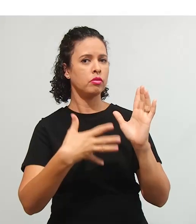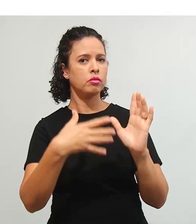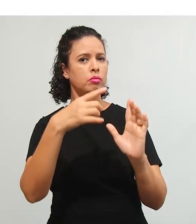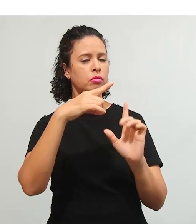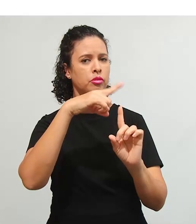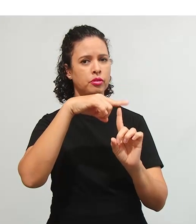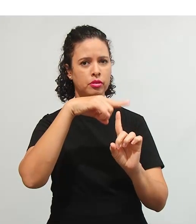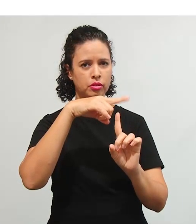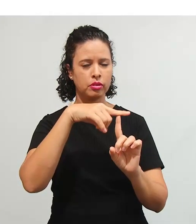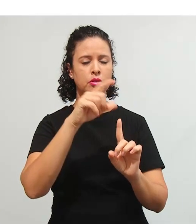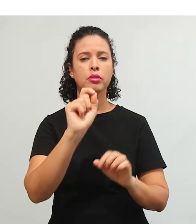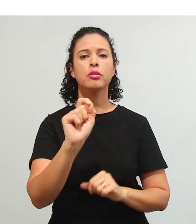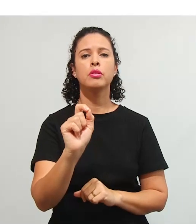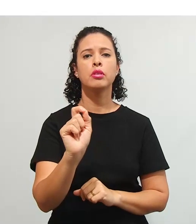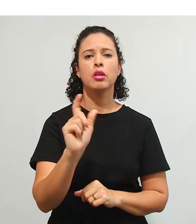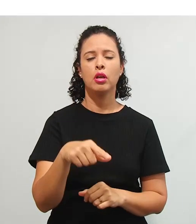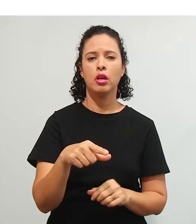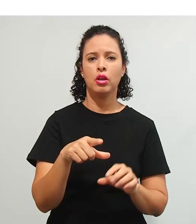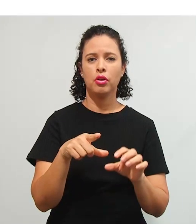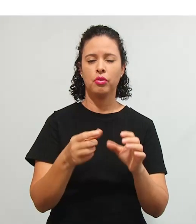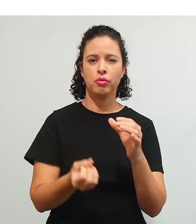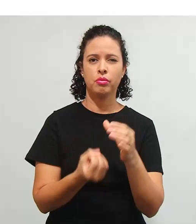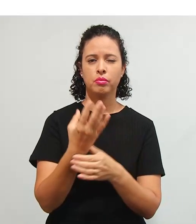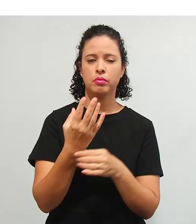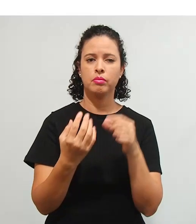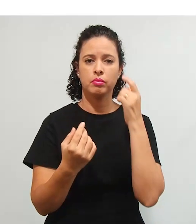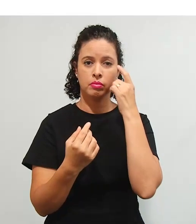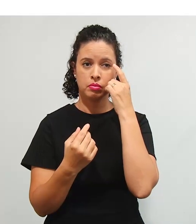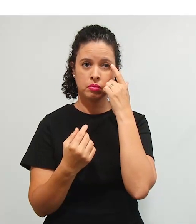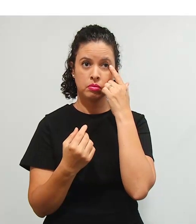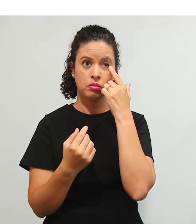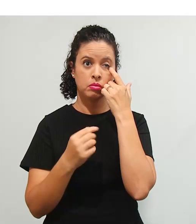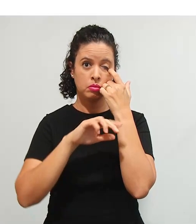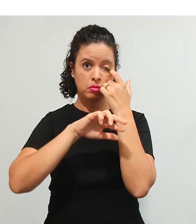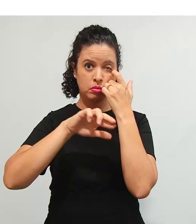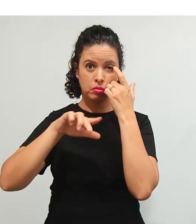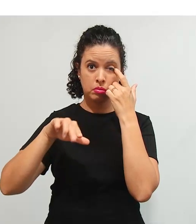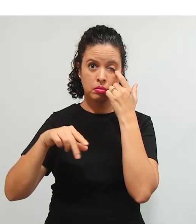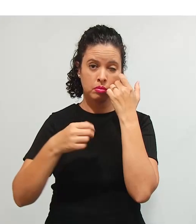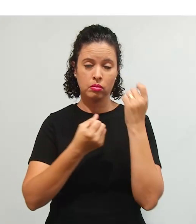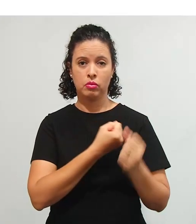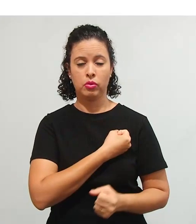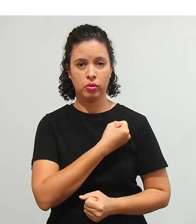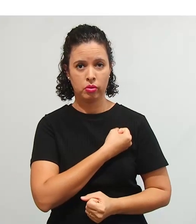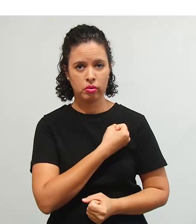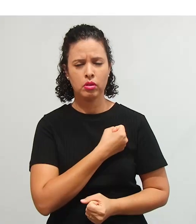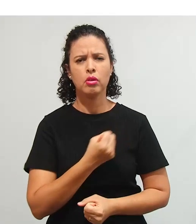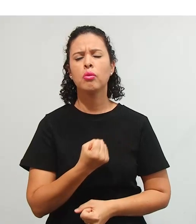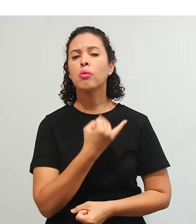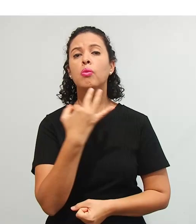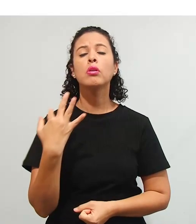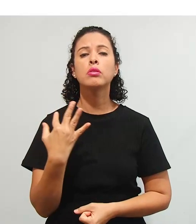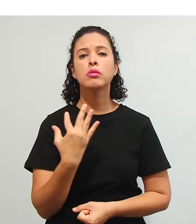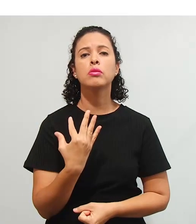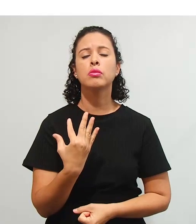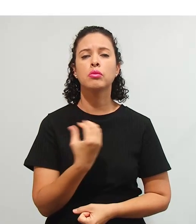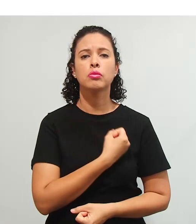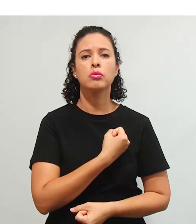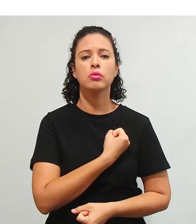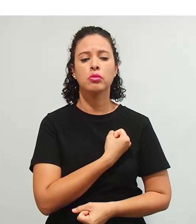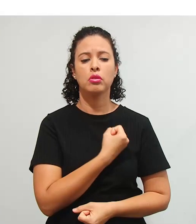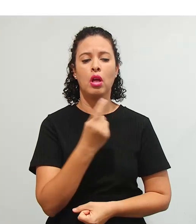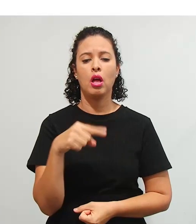natureza, ela é formada por códigos, por vários códigos. E quantos são esses códigos, professora?